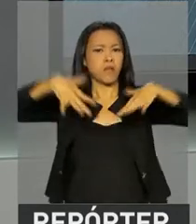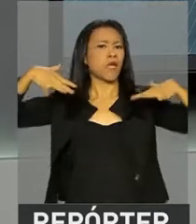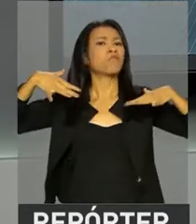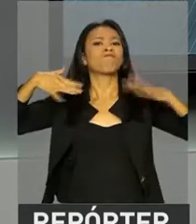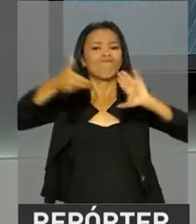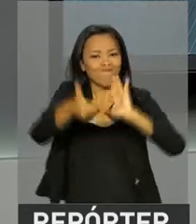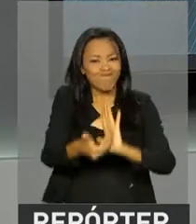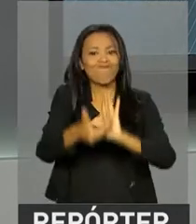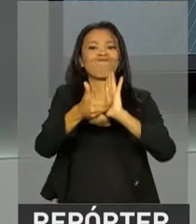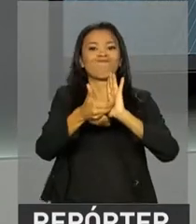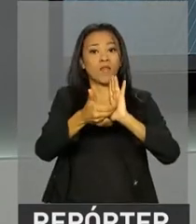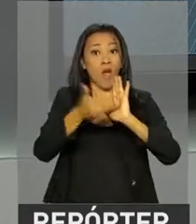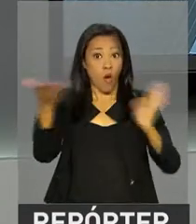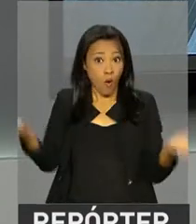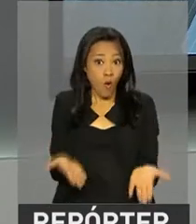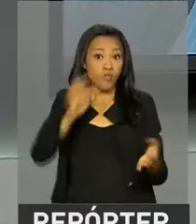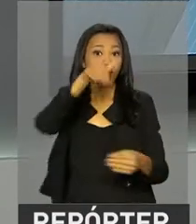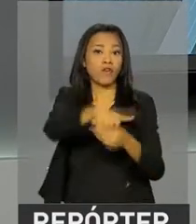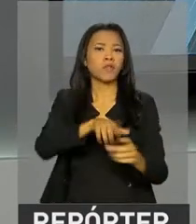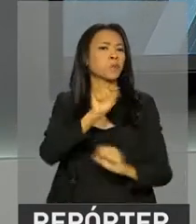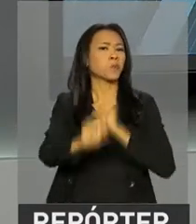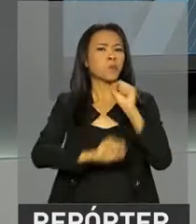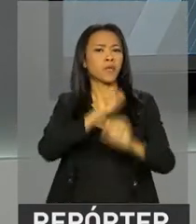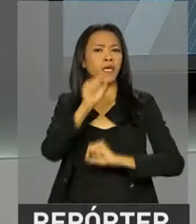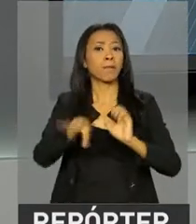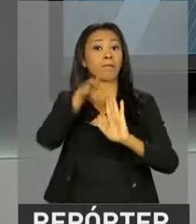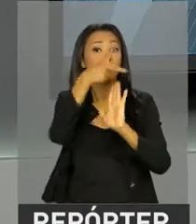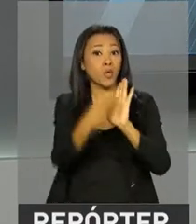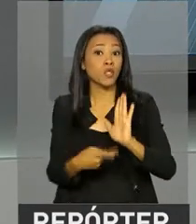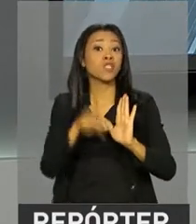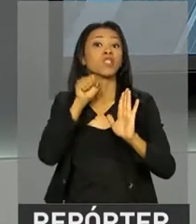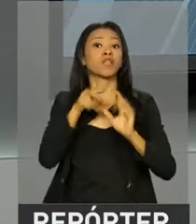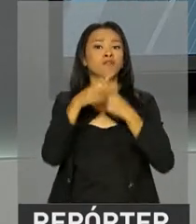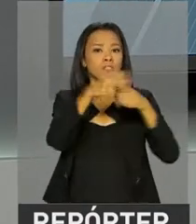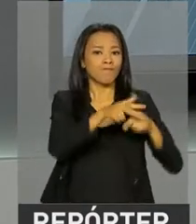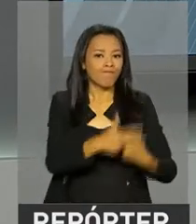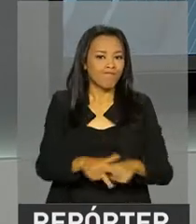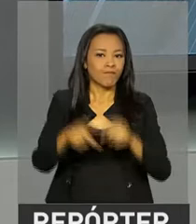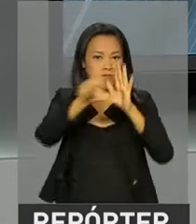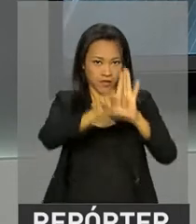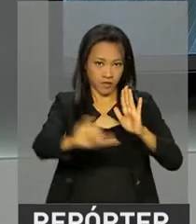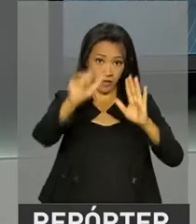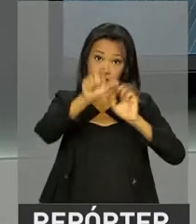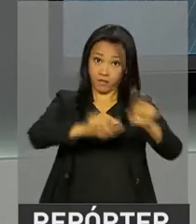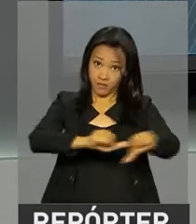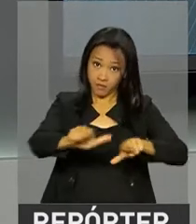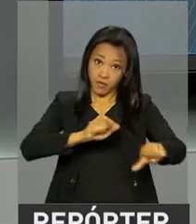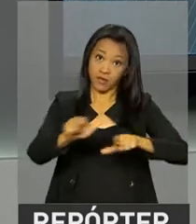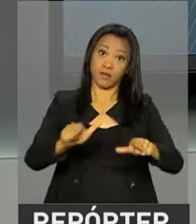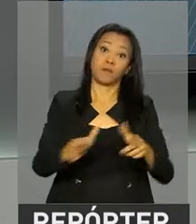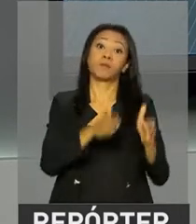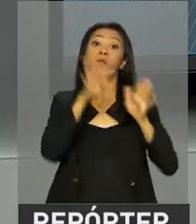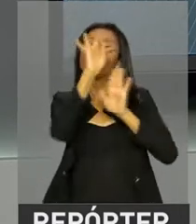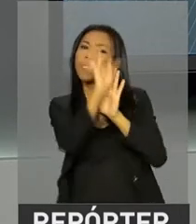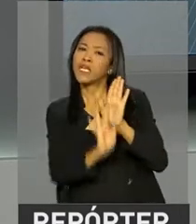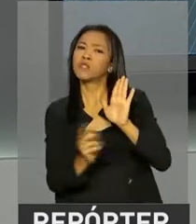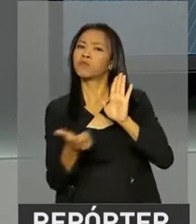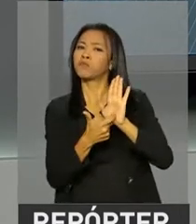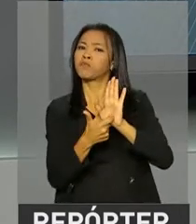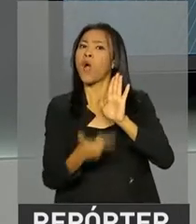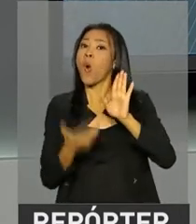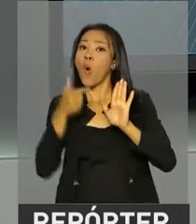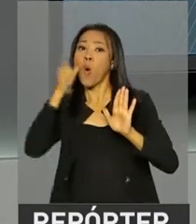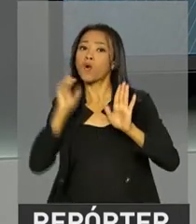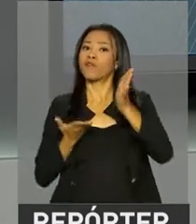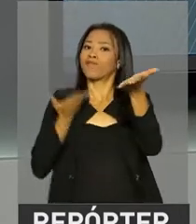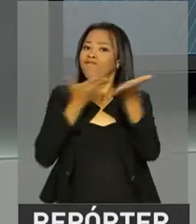plenário da Câmara dos Deputados vota hoje o projeto de modernização das leis trabalhistas. O texto foi aprovado